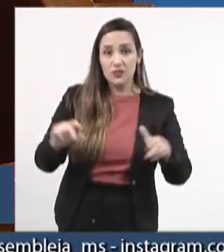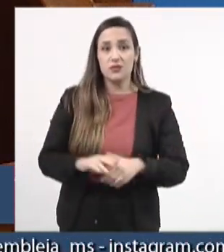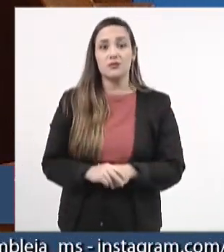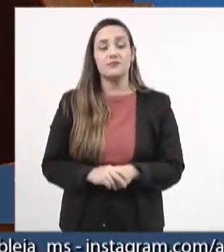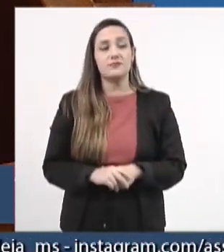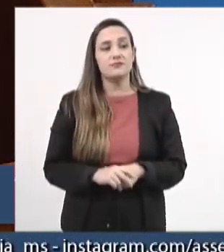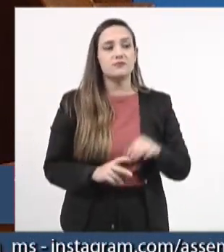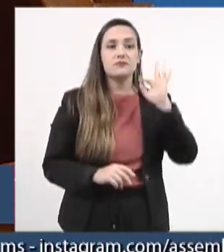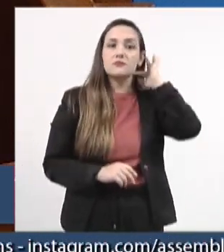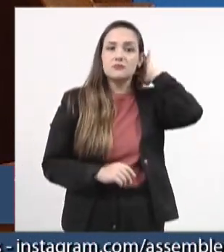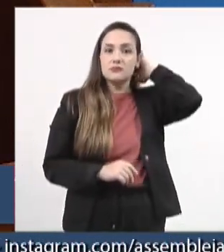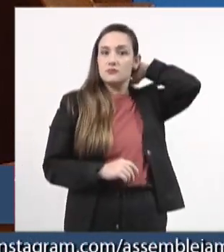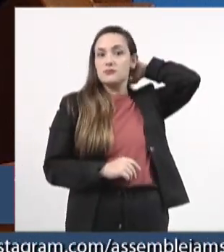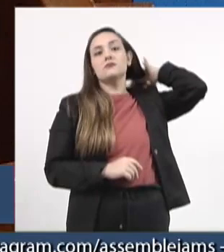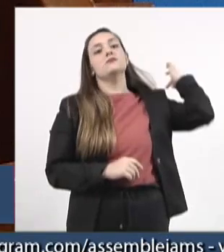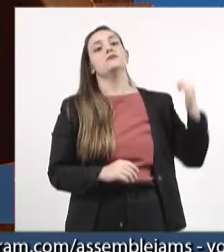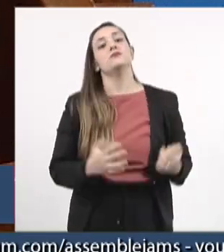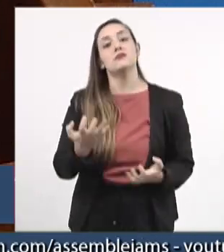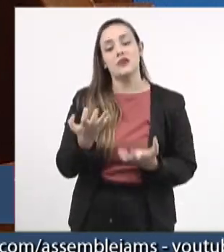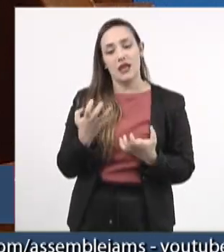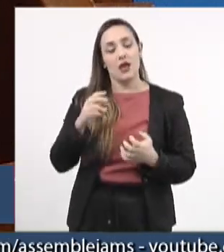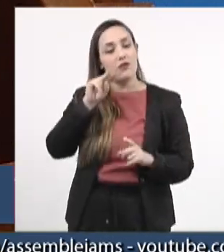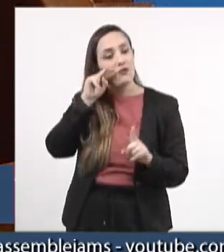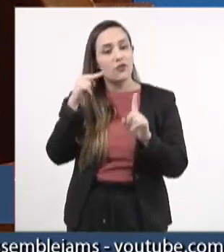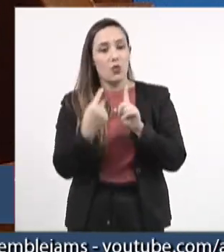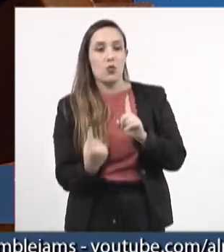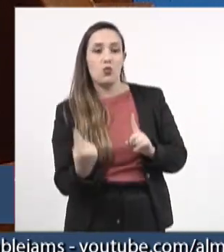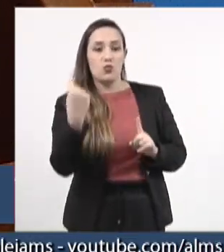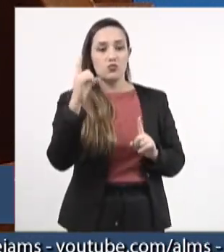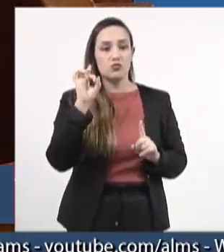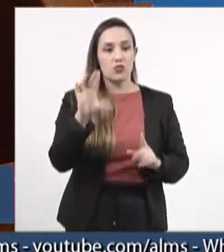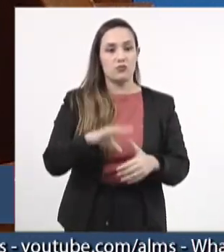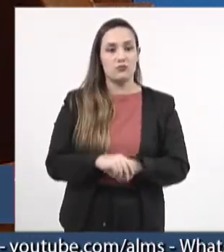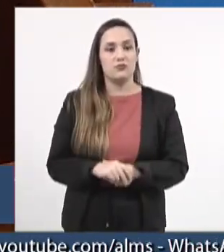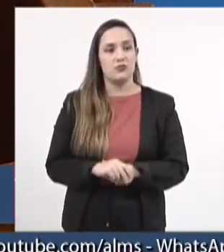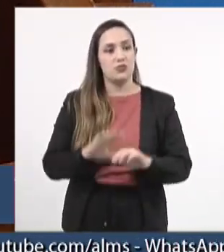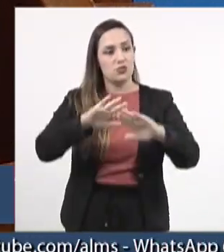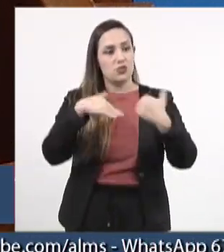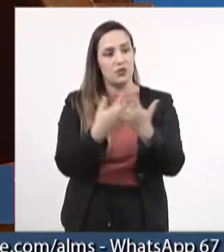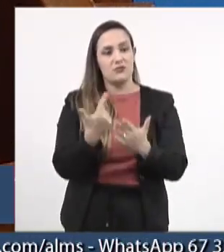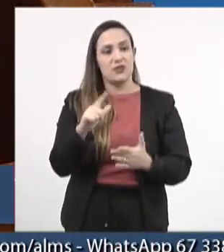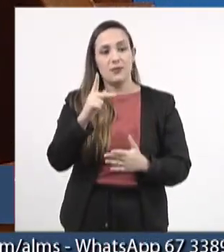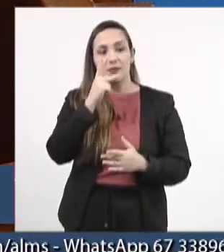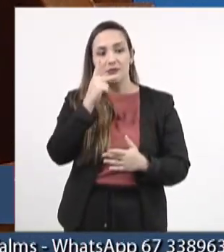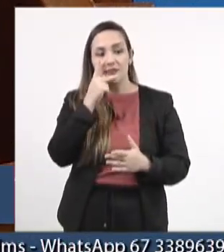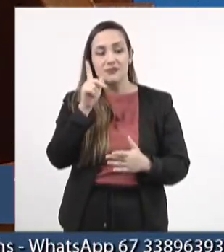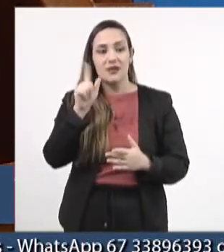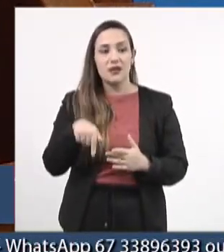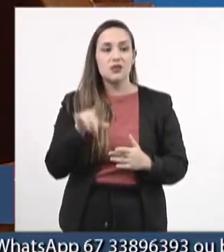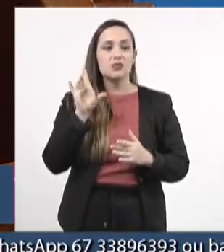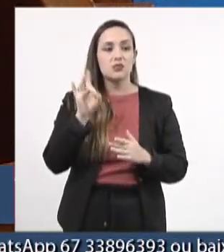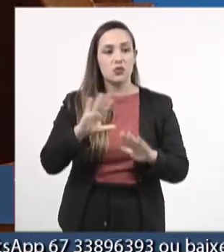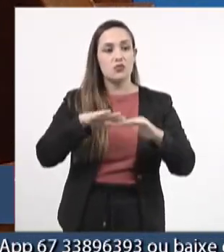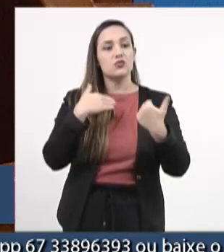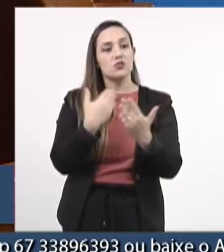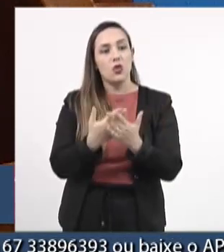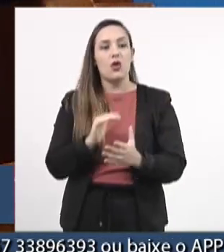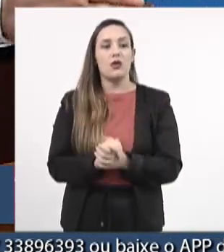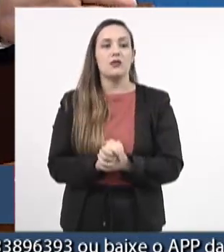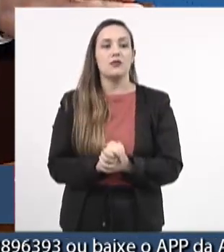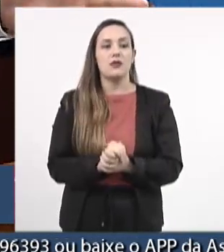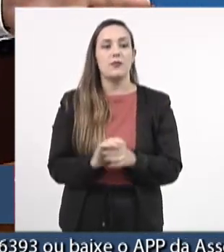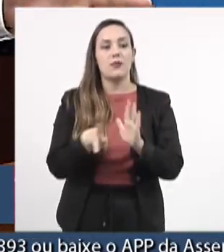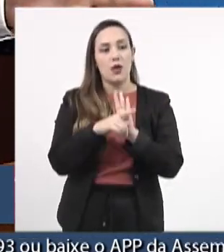colocadas. Vocês querem só um lado. A escola sem partido não é sem partido, é uma escola do partido